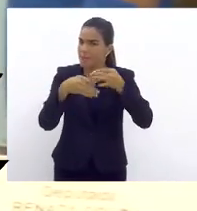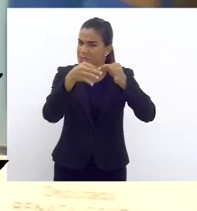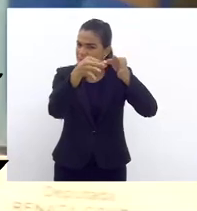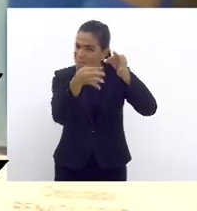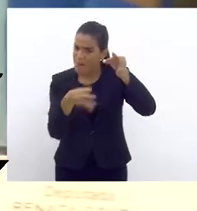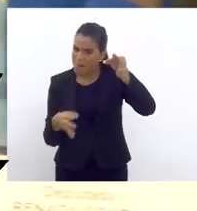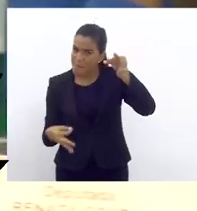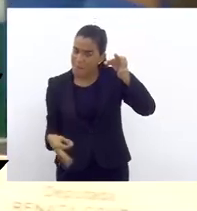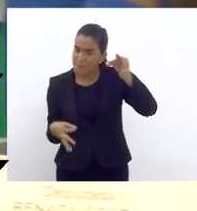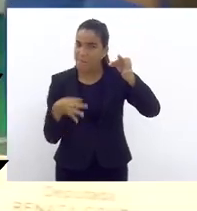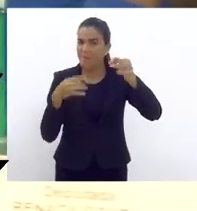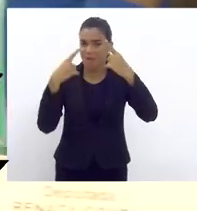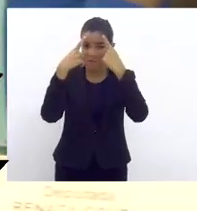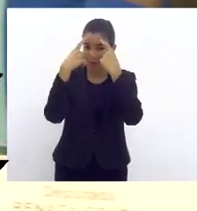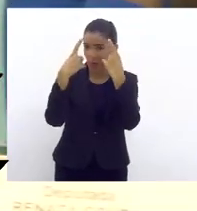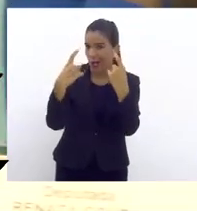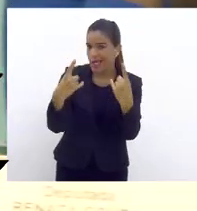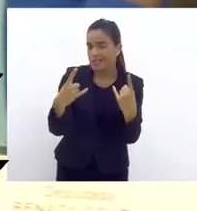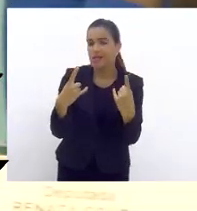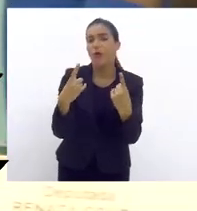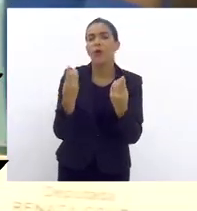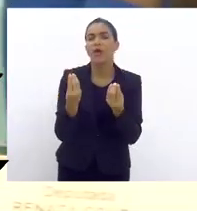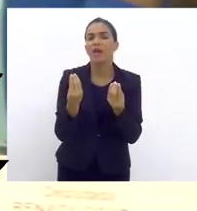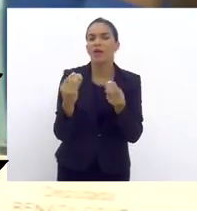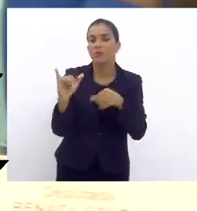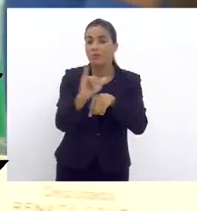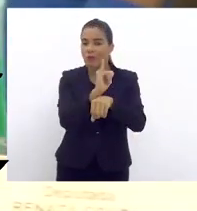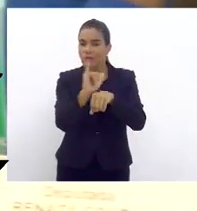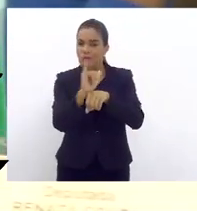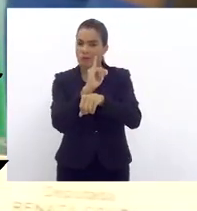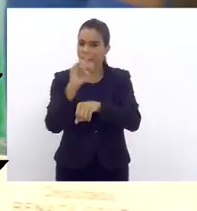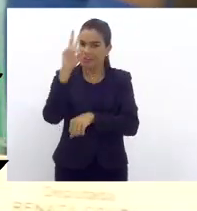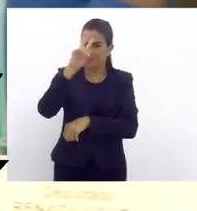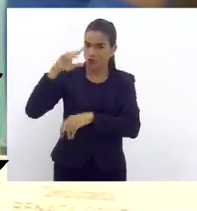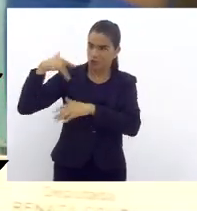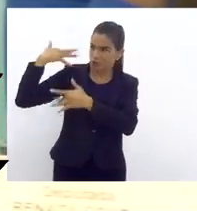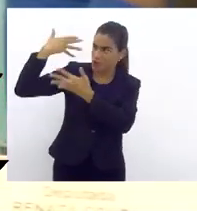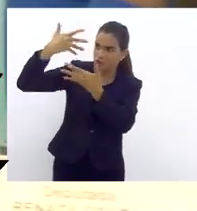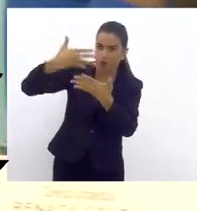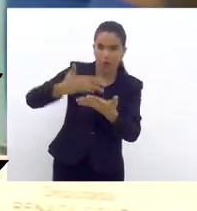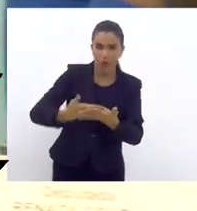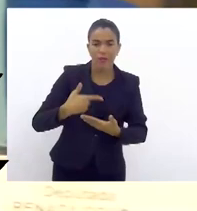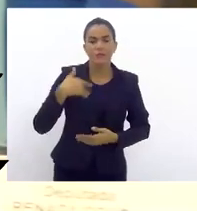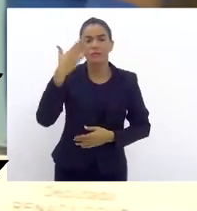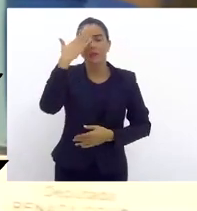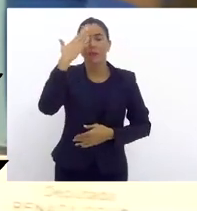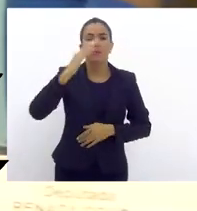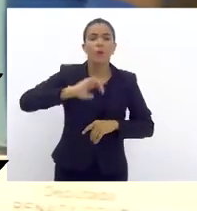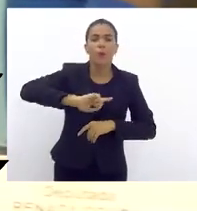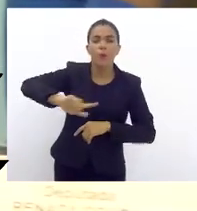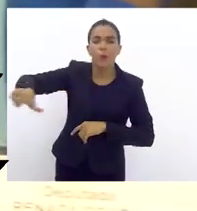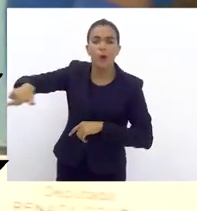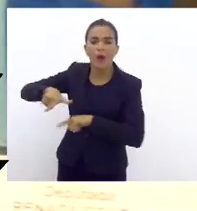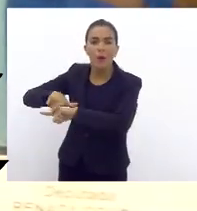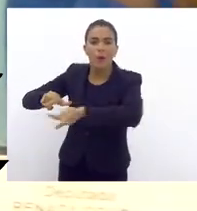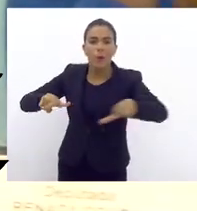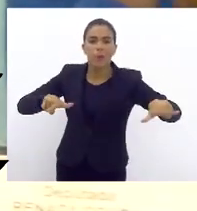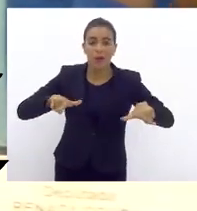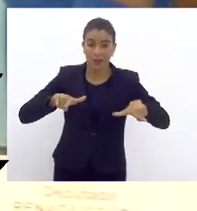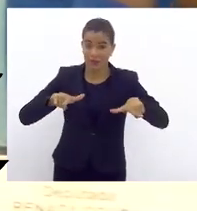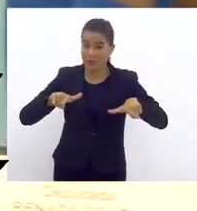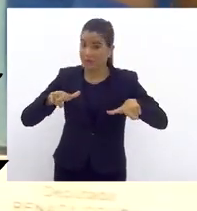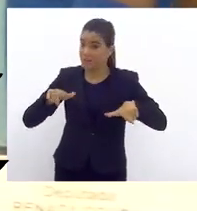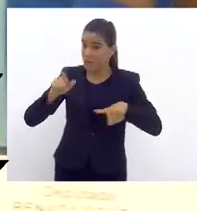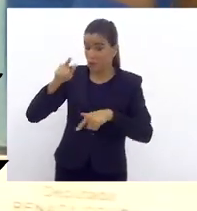essas violências numa formatação histórica preciso entender que o esvaziamento daqueles africanos que vieram